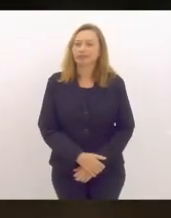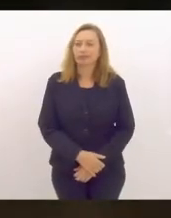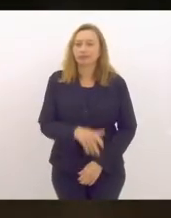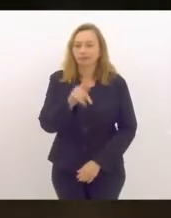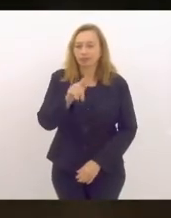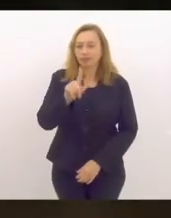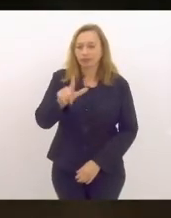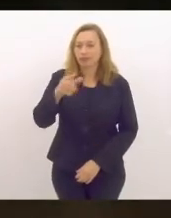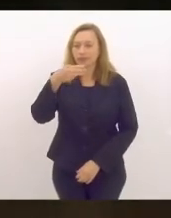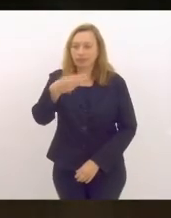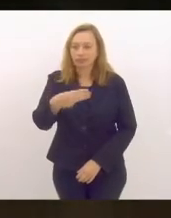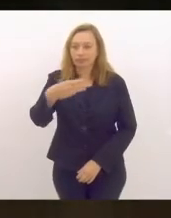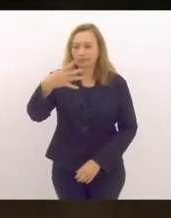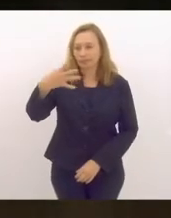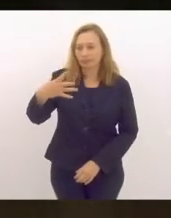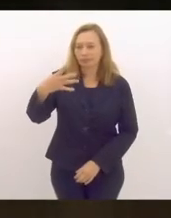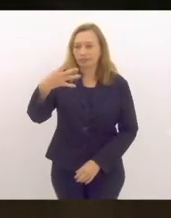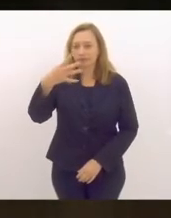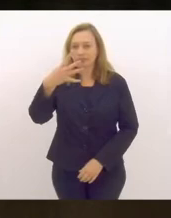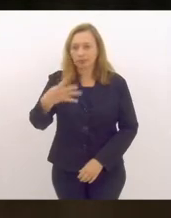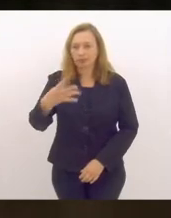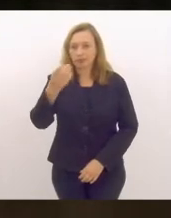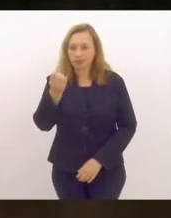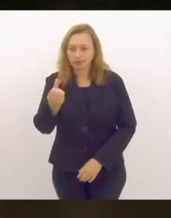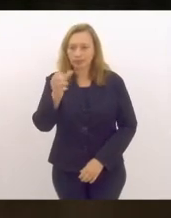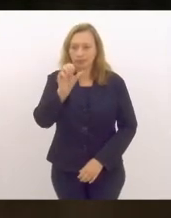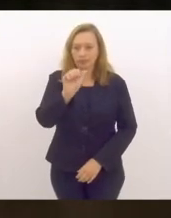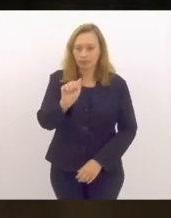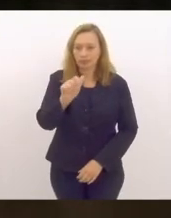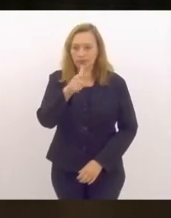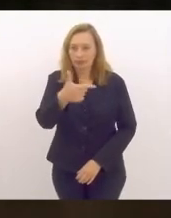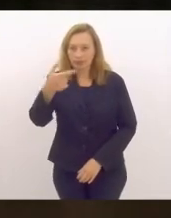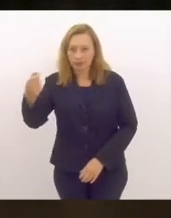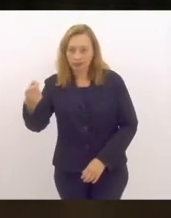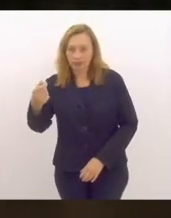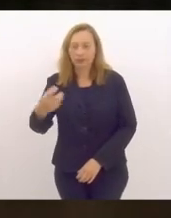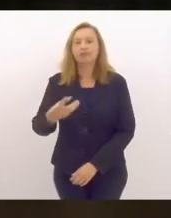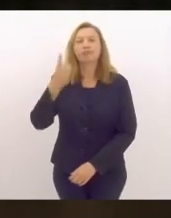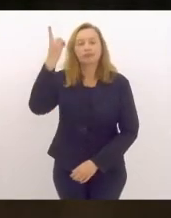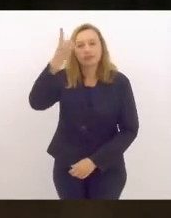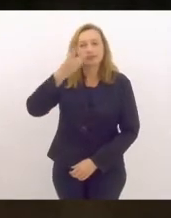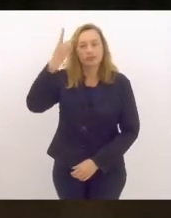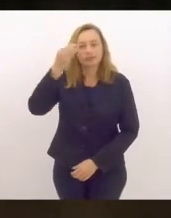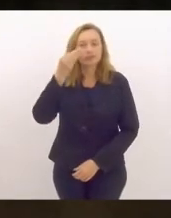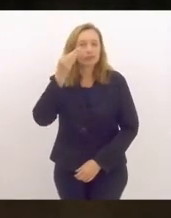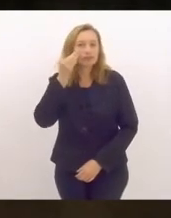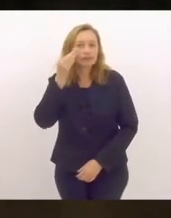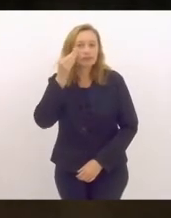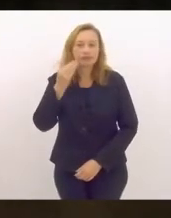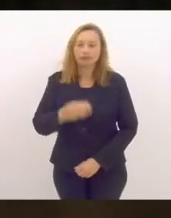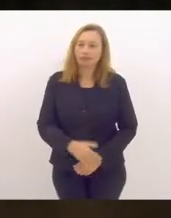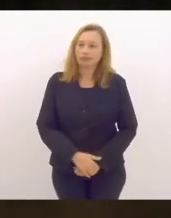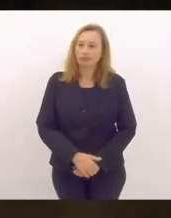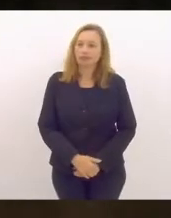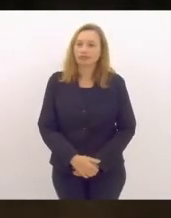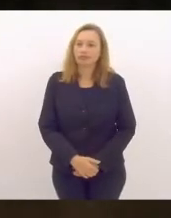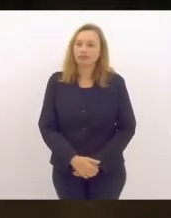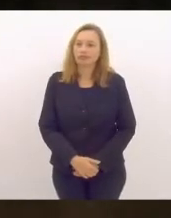PL 3446-A de 2020, de autoria da deputada Mônica Francisco,